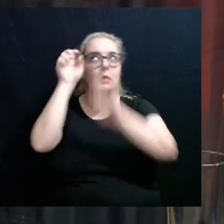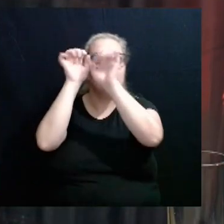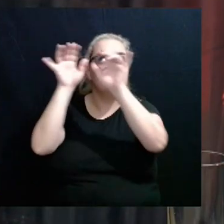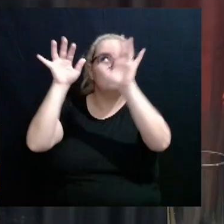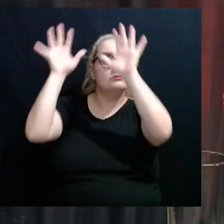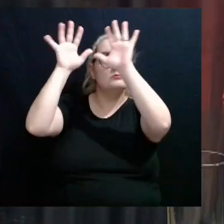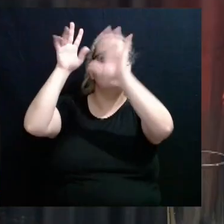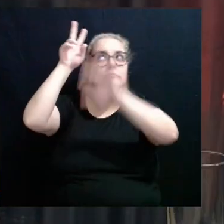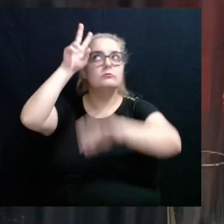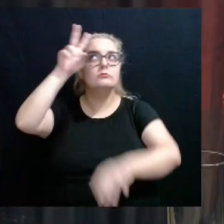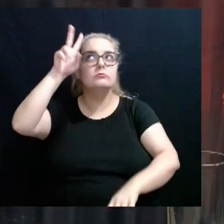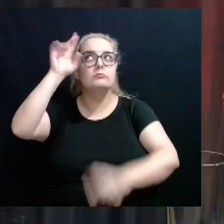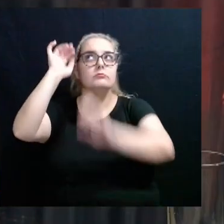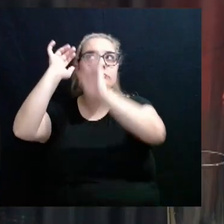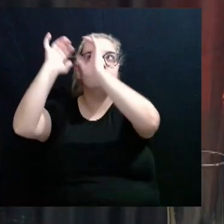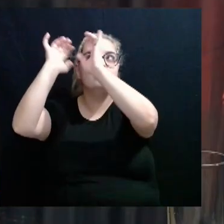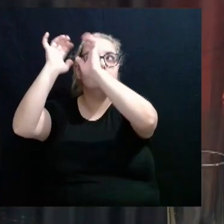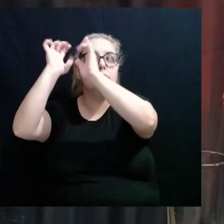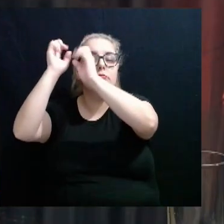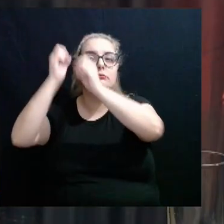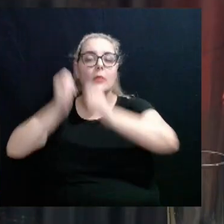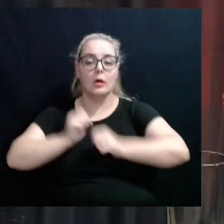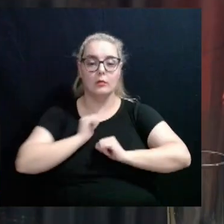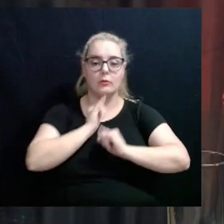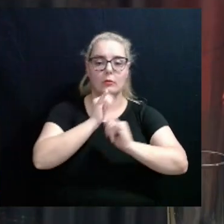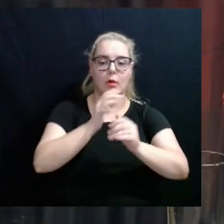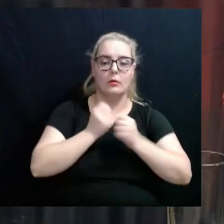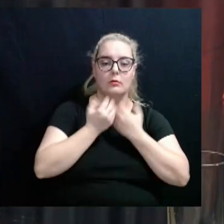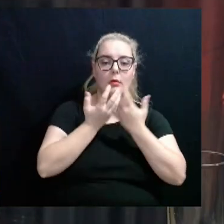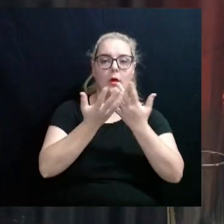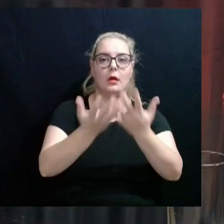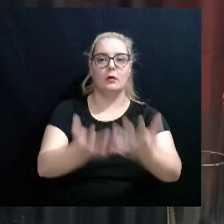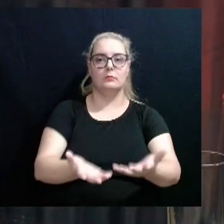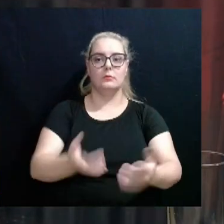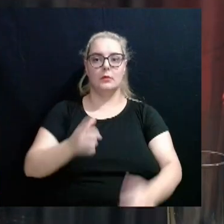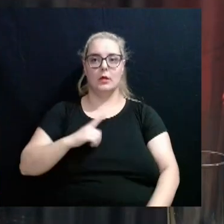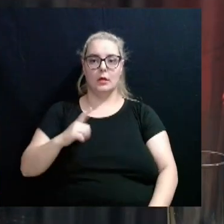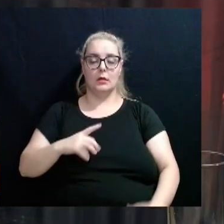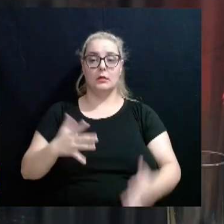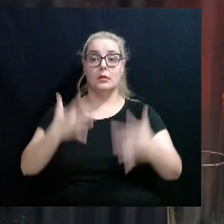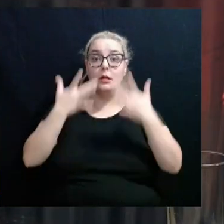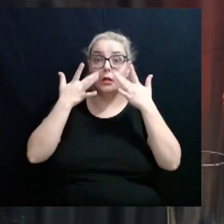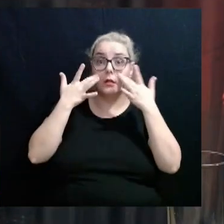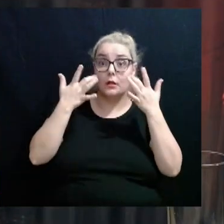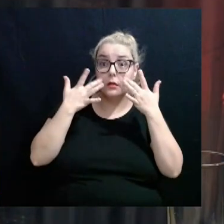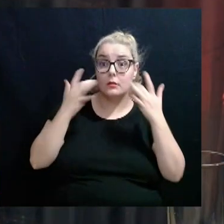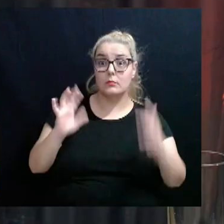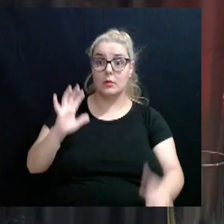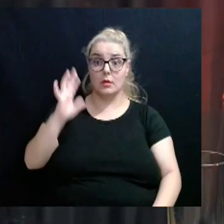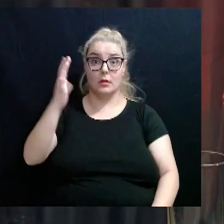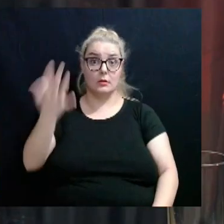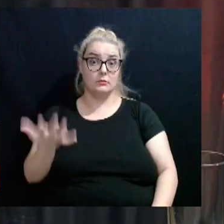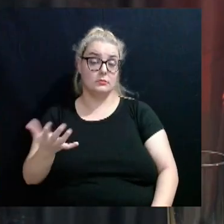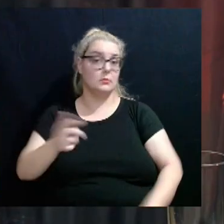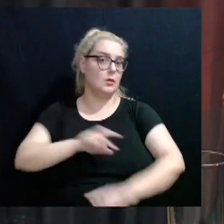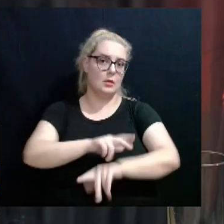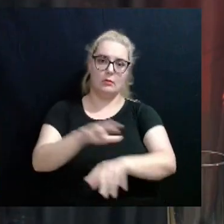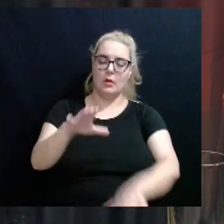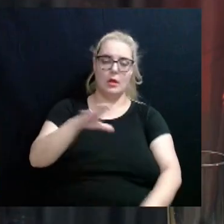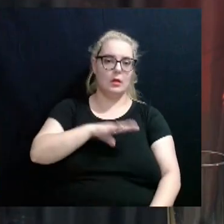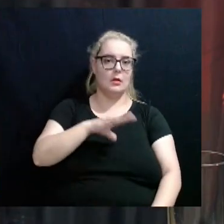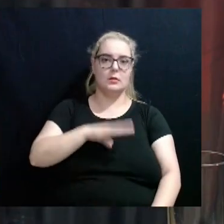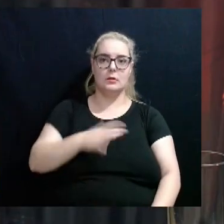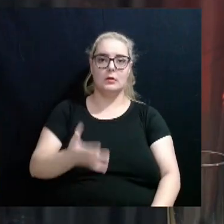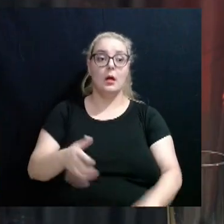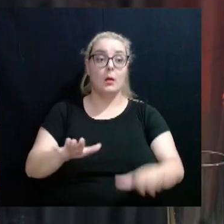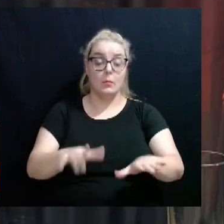Então, você tem, essas teatralizações que Uhum. acontecem em muitas cidades, mas também tem